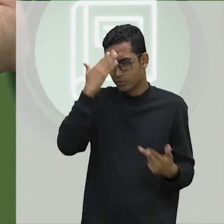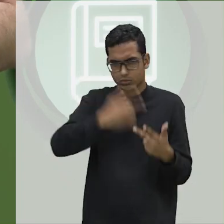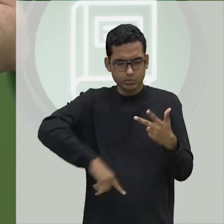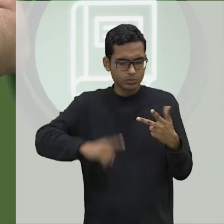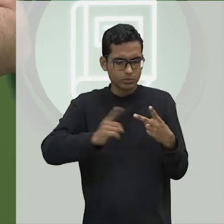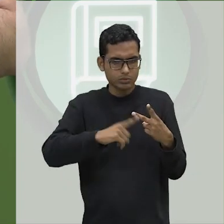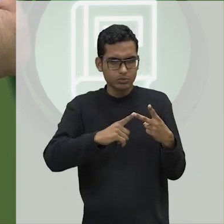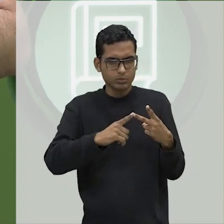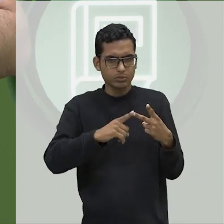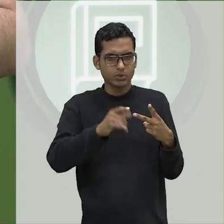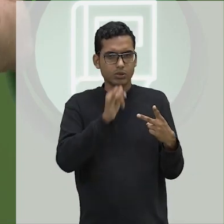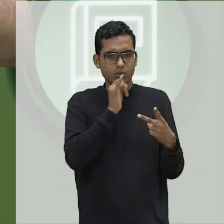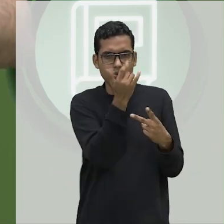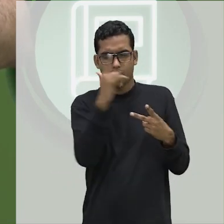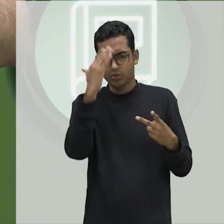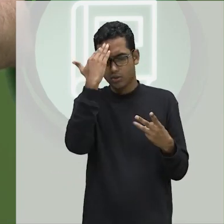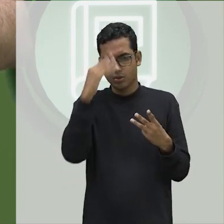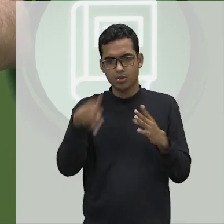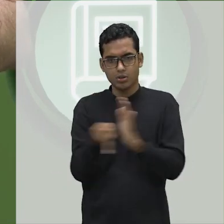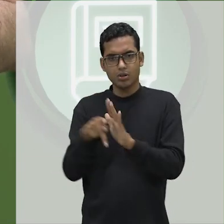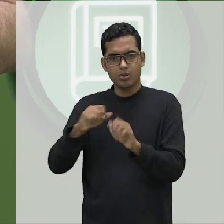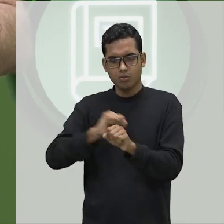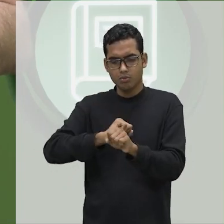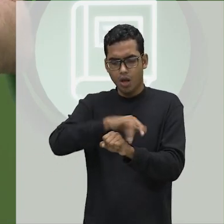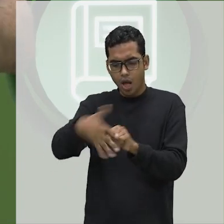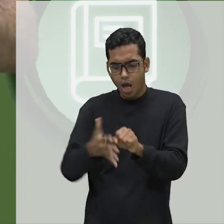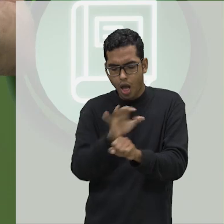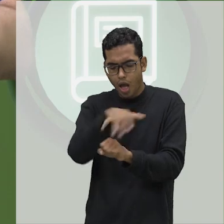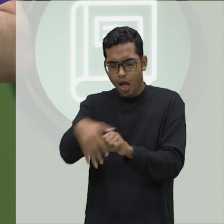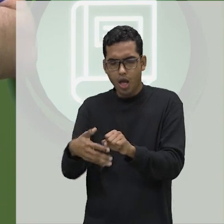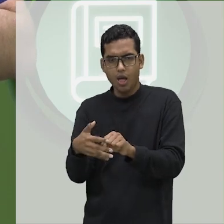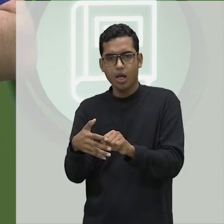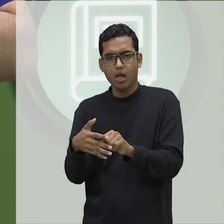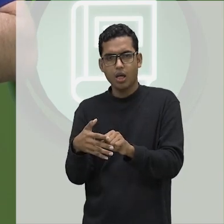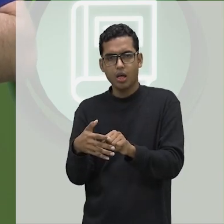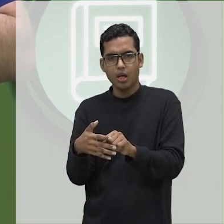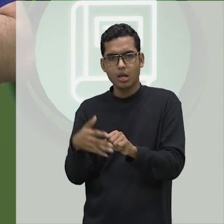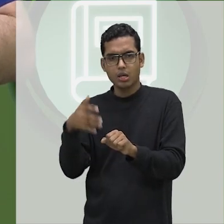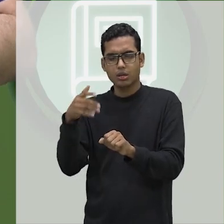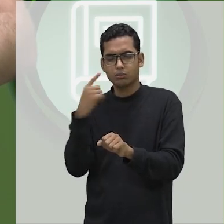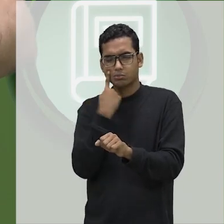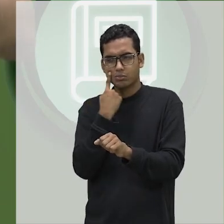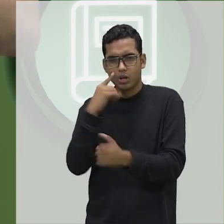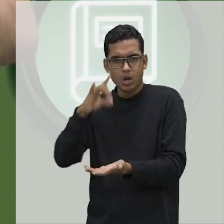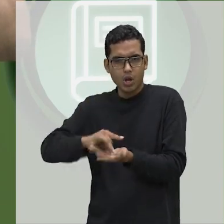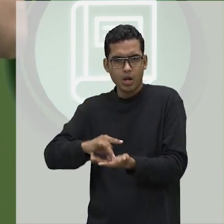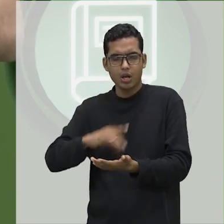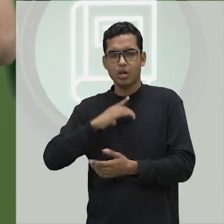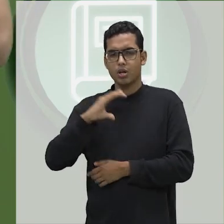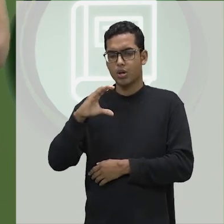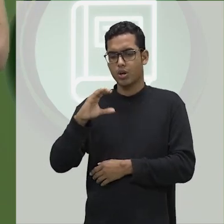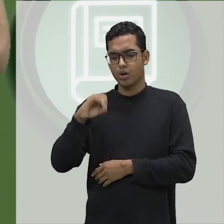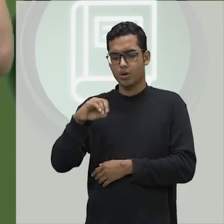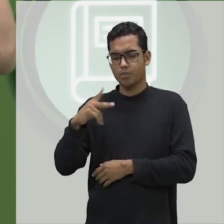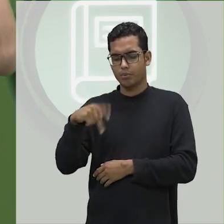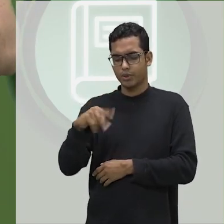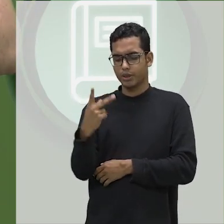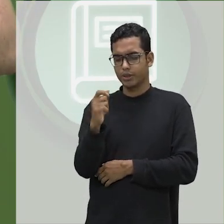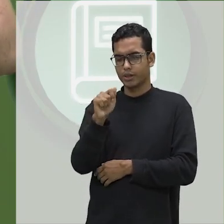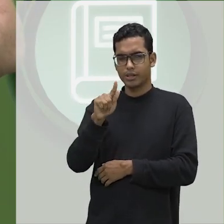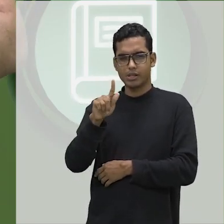uma interpretação da mecânica quântica não era determinista, né? A interpretação de Copenhague, mas outra